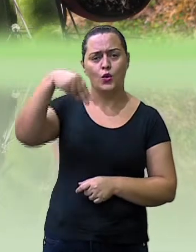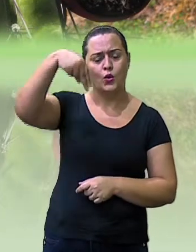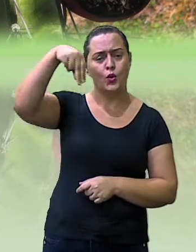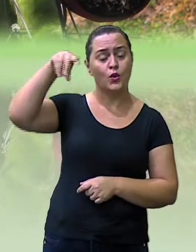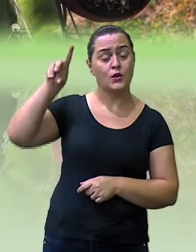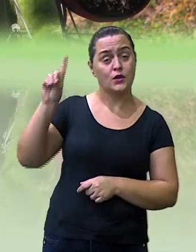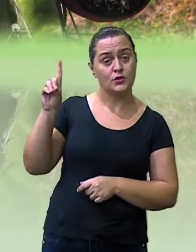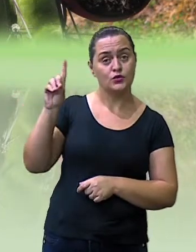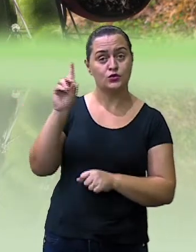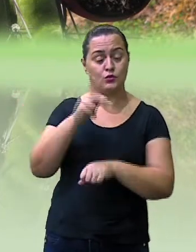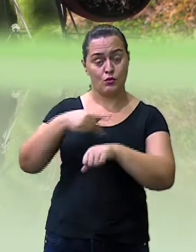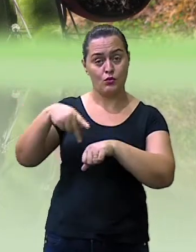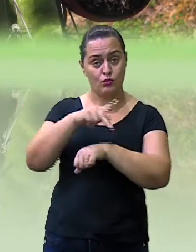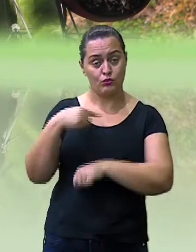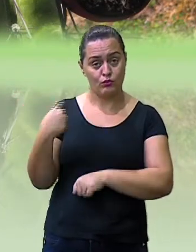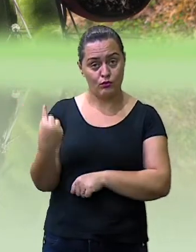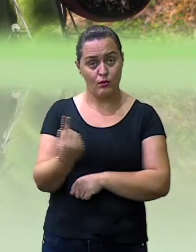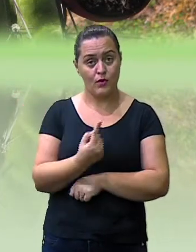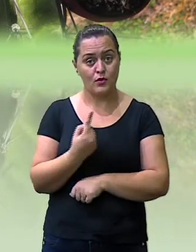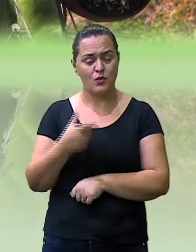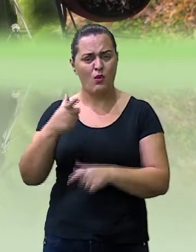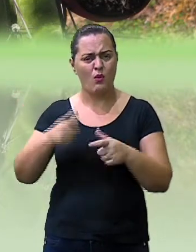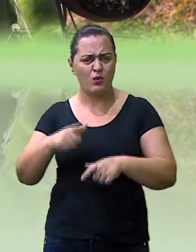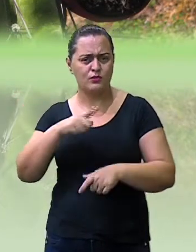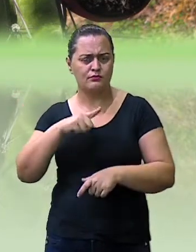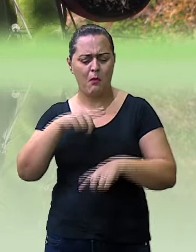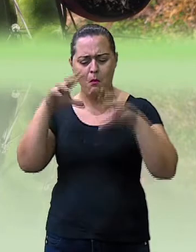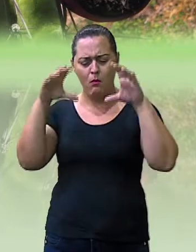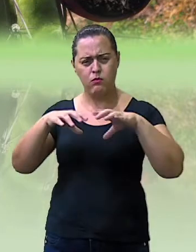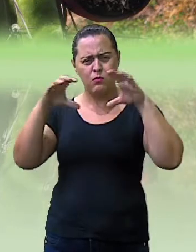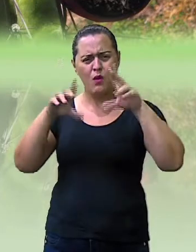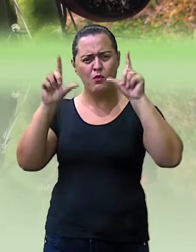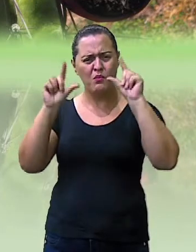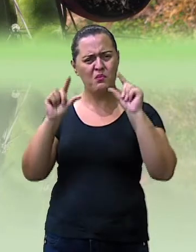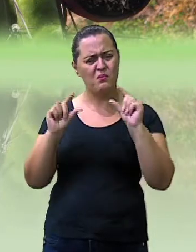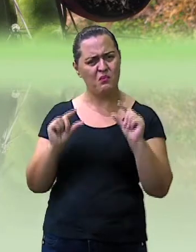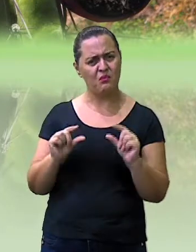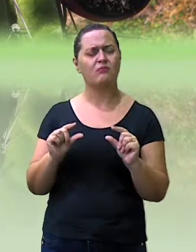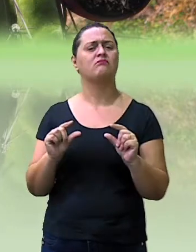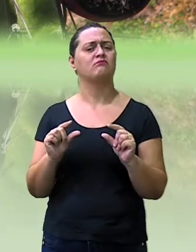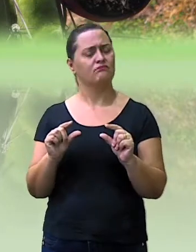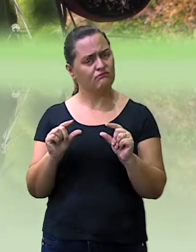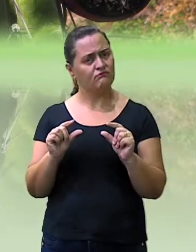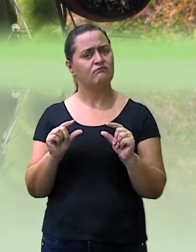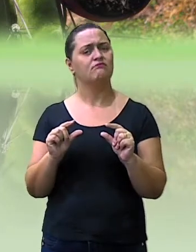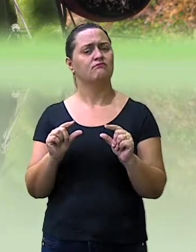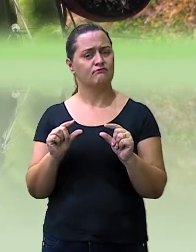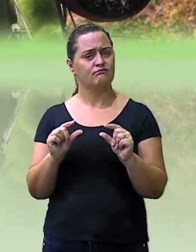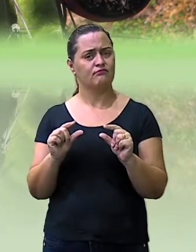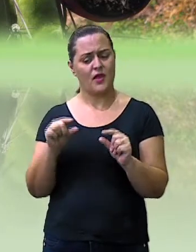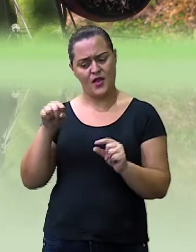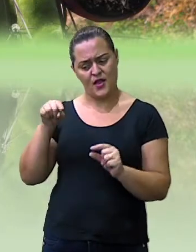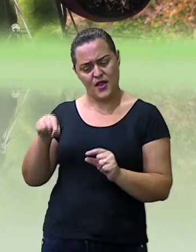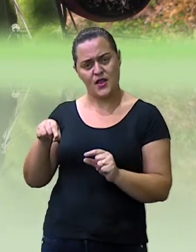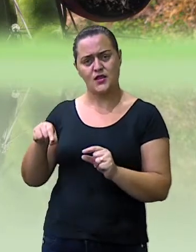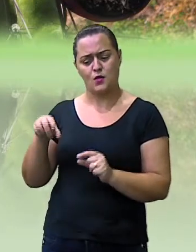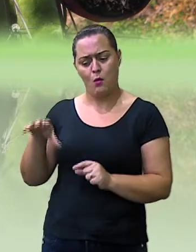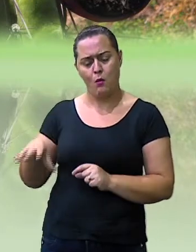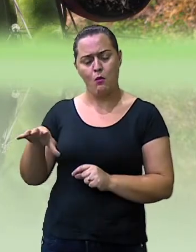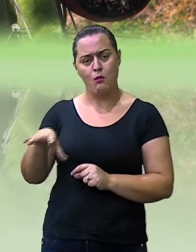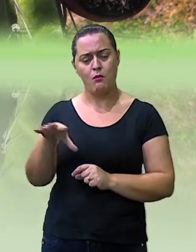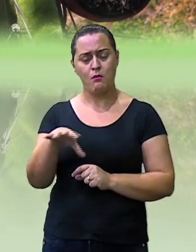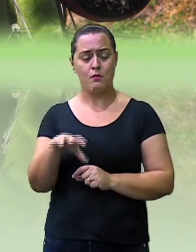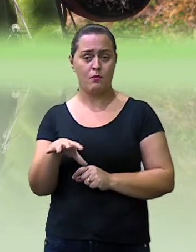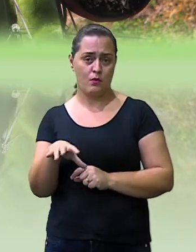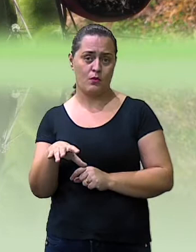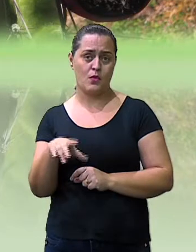Região do país com menor índice de chuva. Nessa área, se conseguem sobreviver espécies que